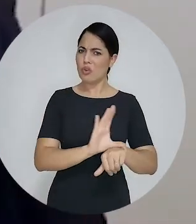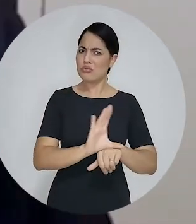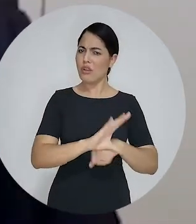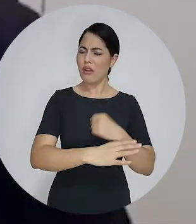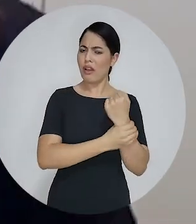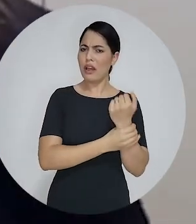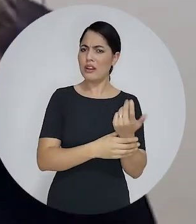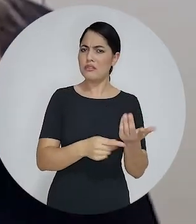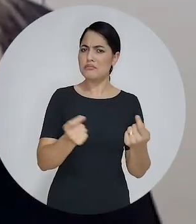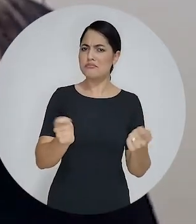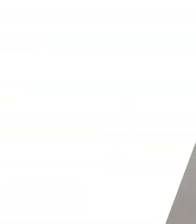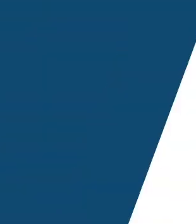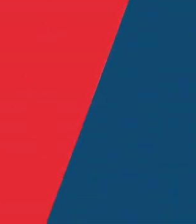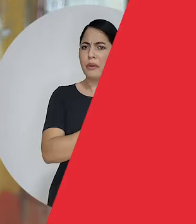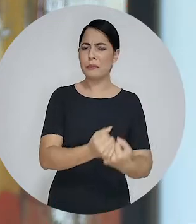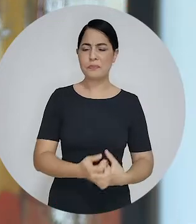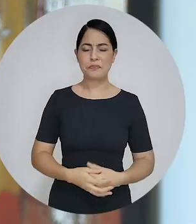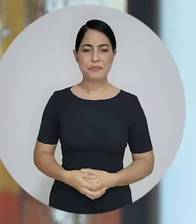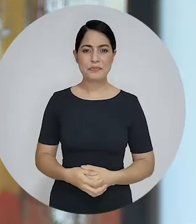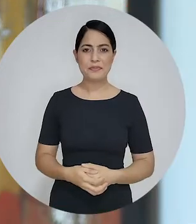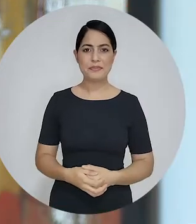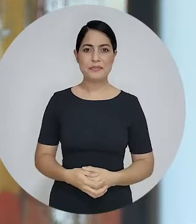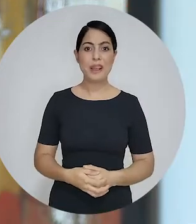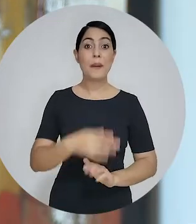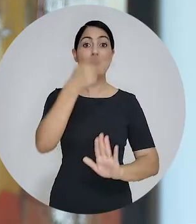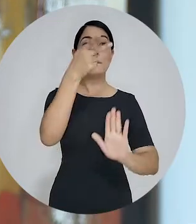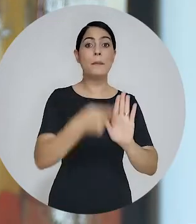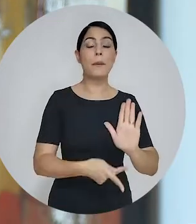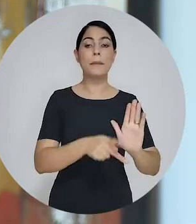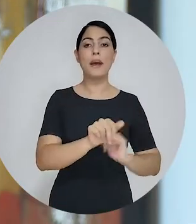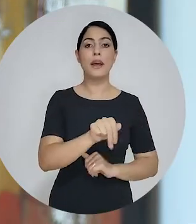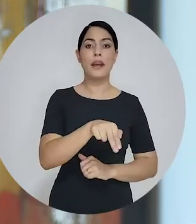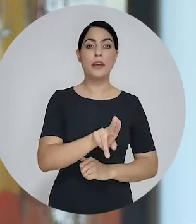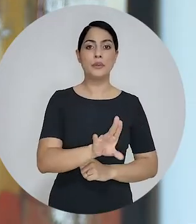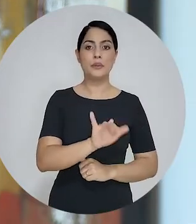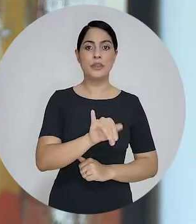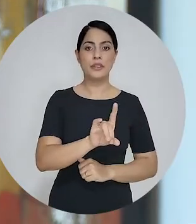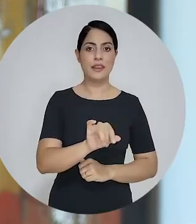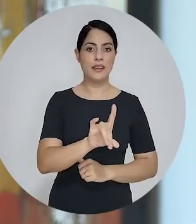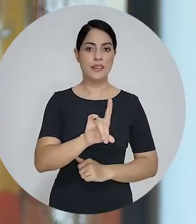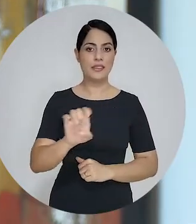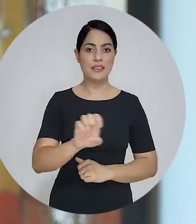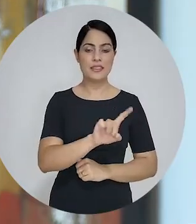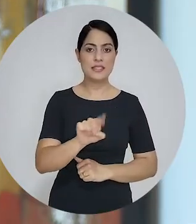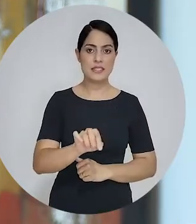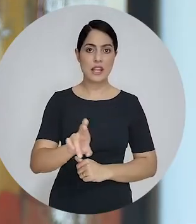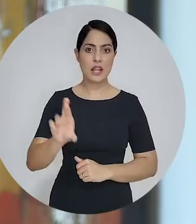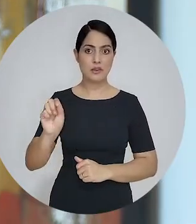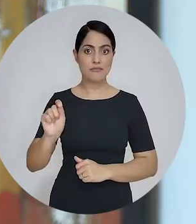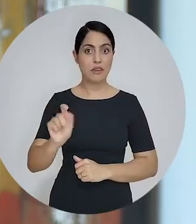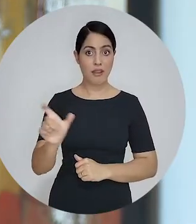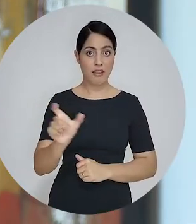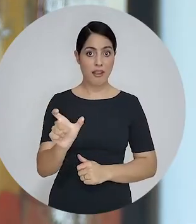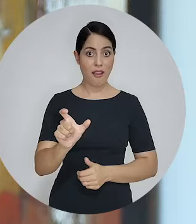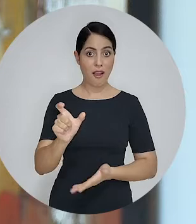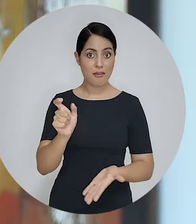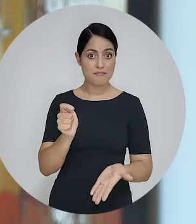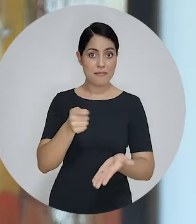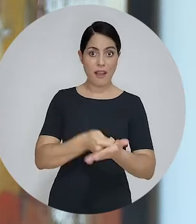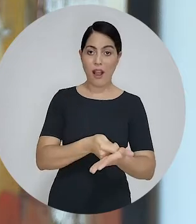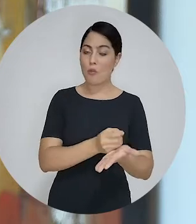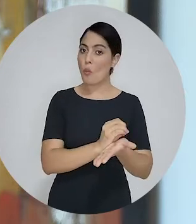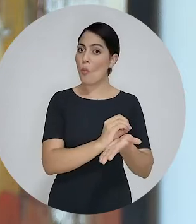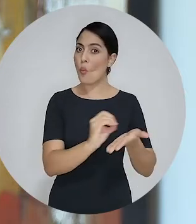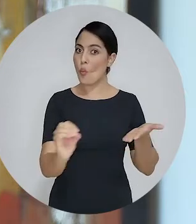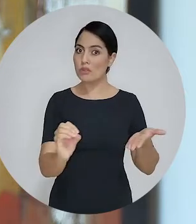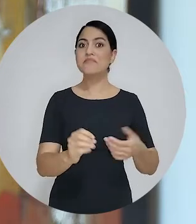garantia constitucional fundamental. Programa Anuidade Zero, um benefício para você, advogado ou advogada de todo o país,